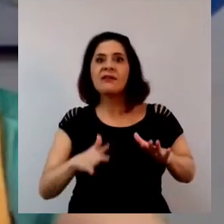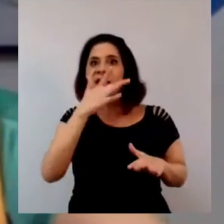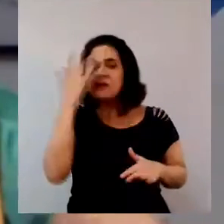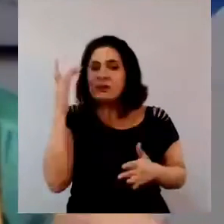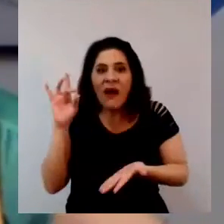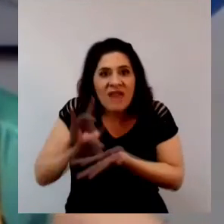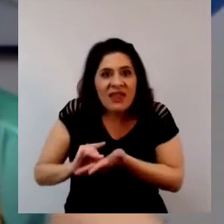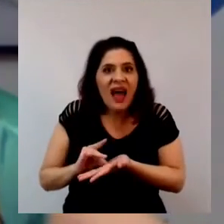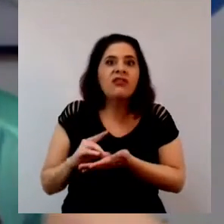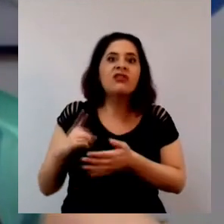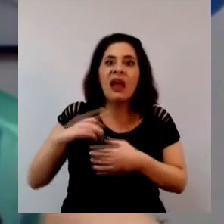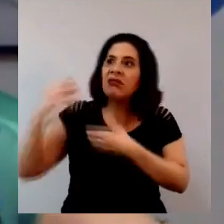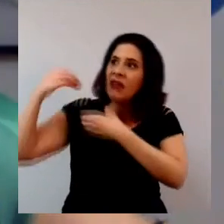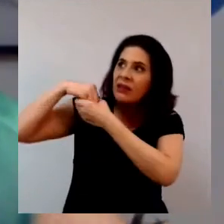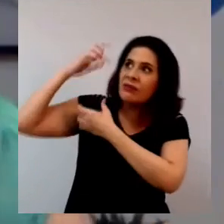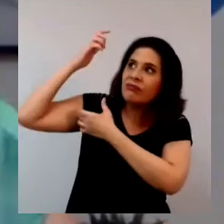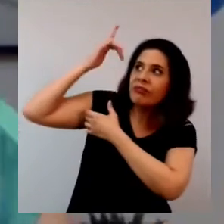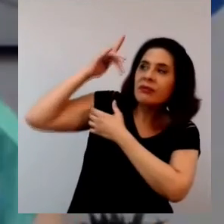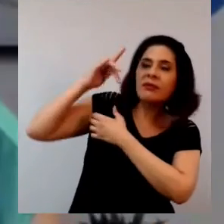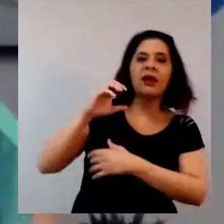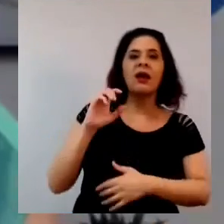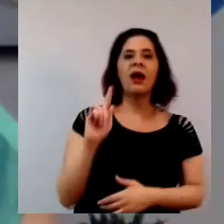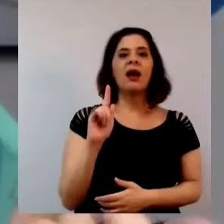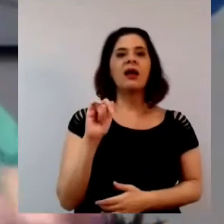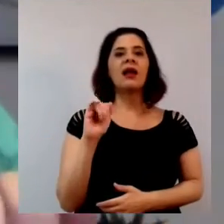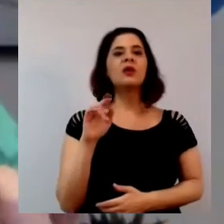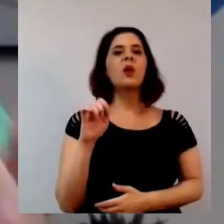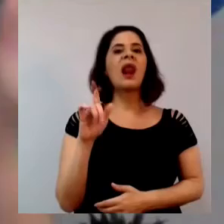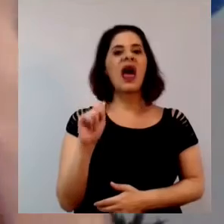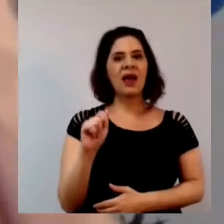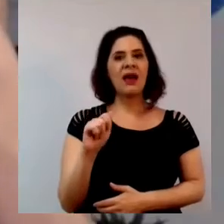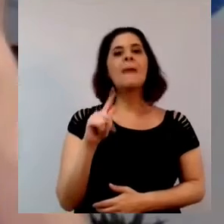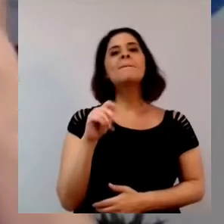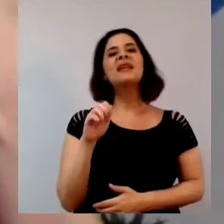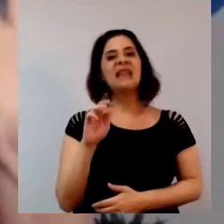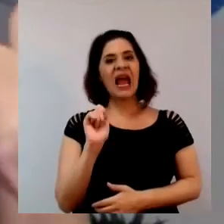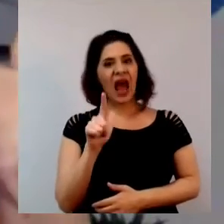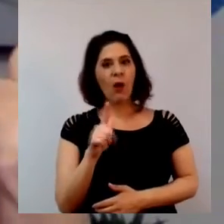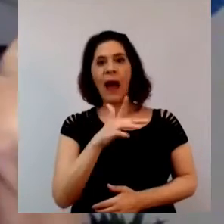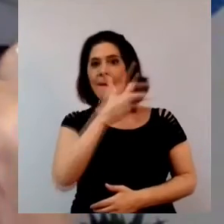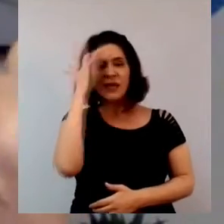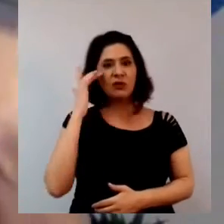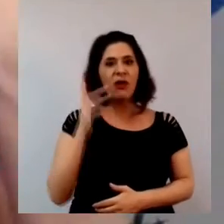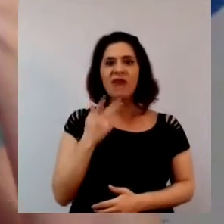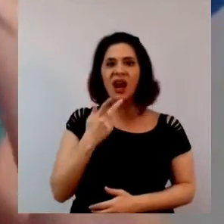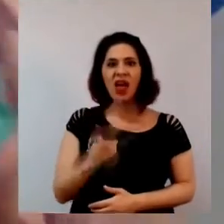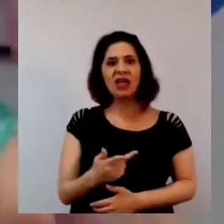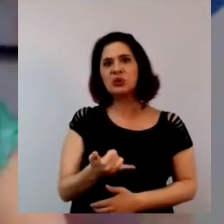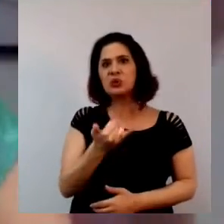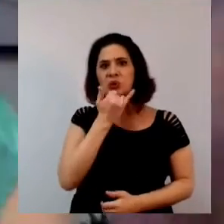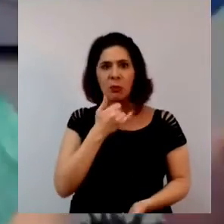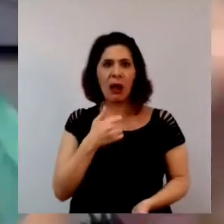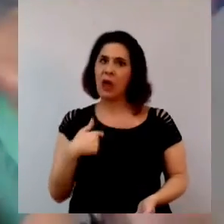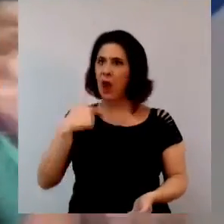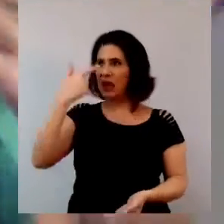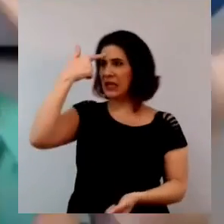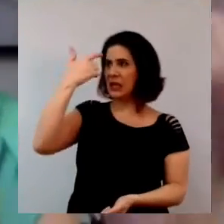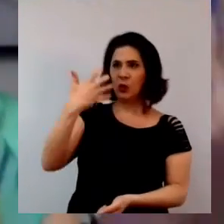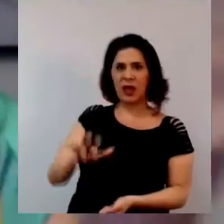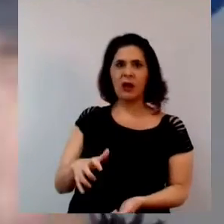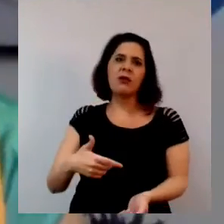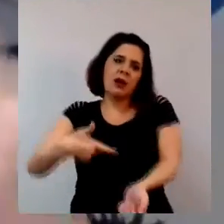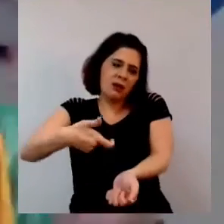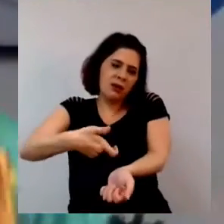qualquer lugar que você vai hoje, você vai levar com o termômetro no pulso e não na cabeça, porque supostamente o termômetro emite